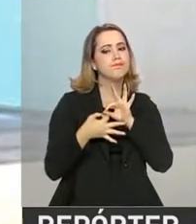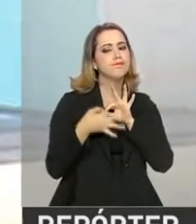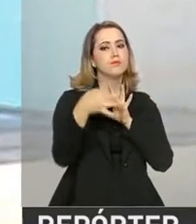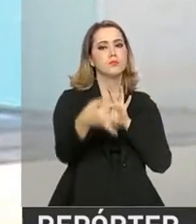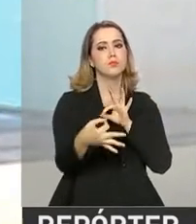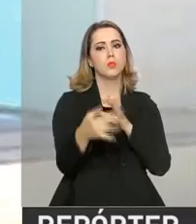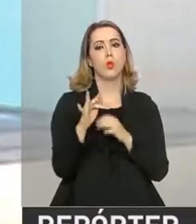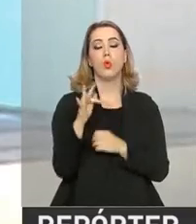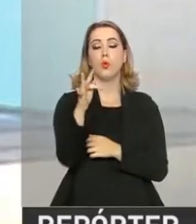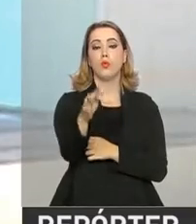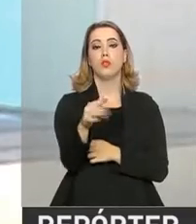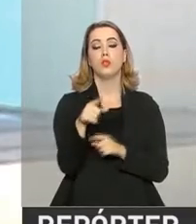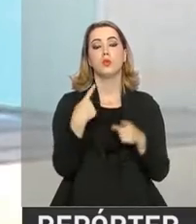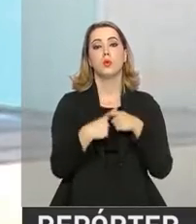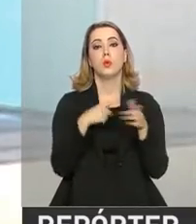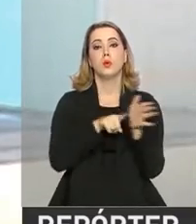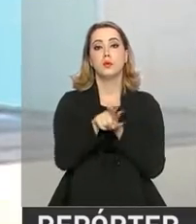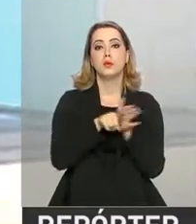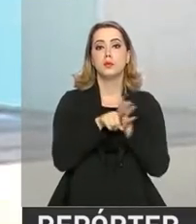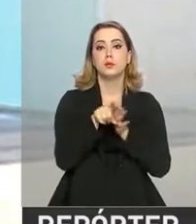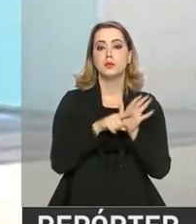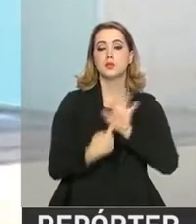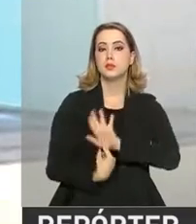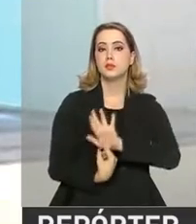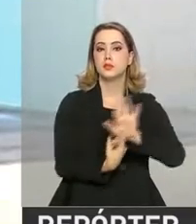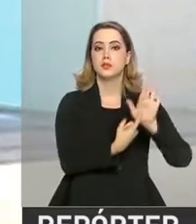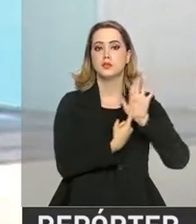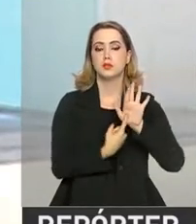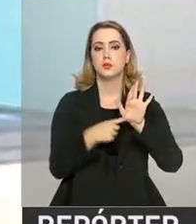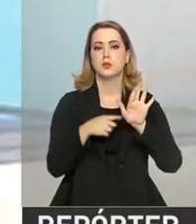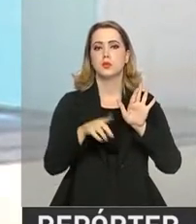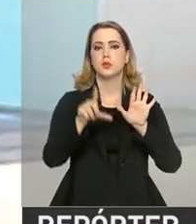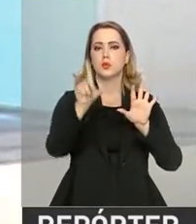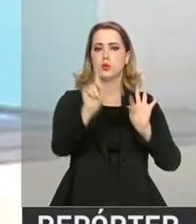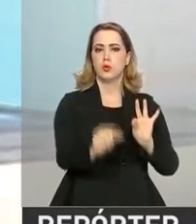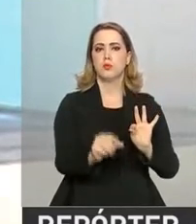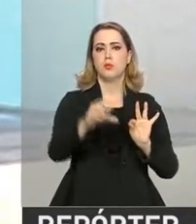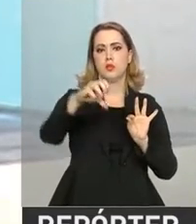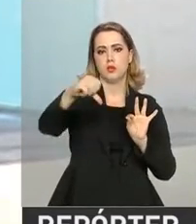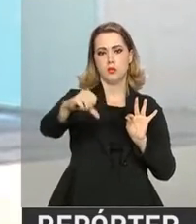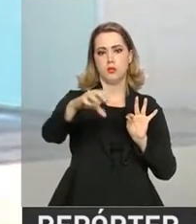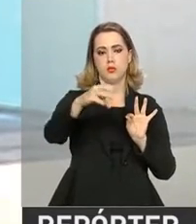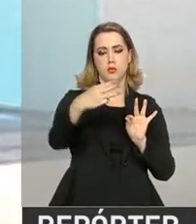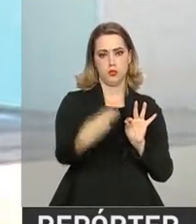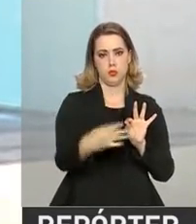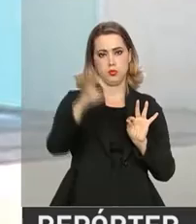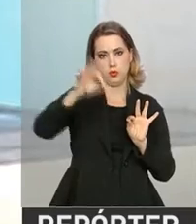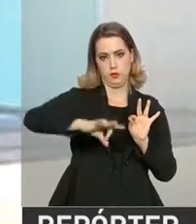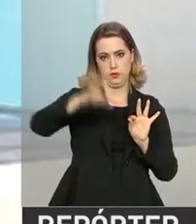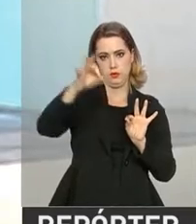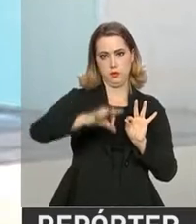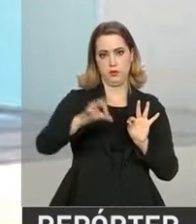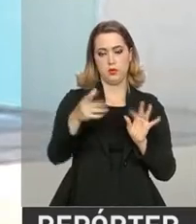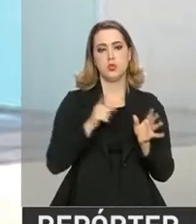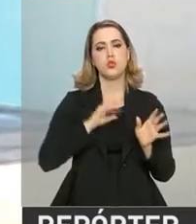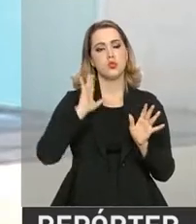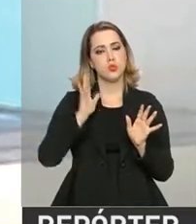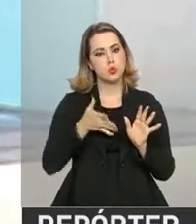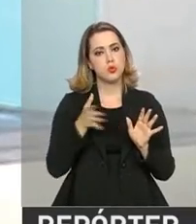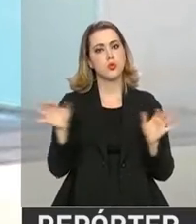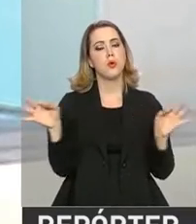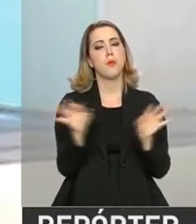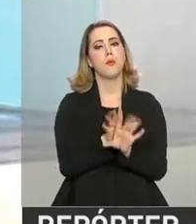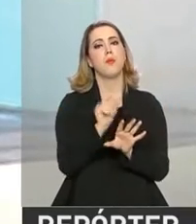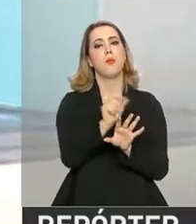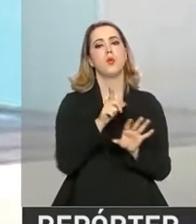pesquisa da anatel apontou que menos de noventa e três por cento das residências estão prontas com